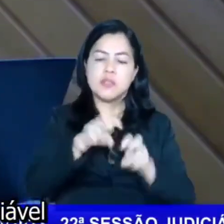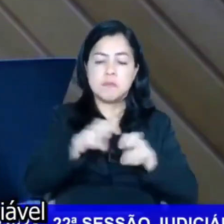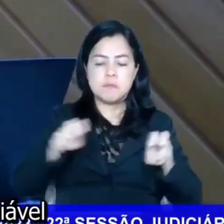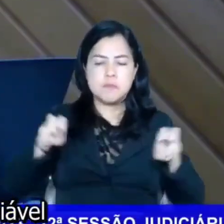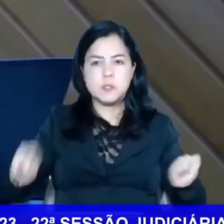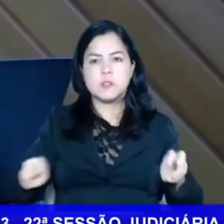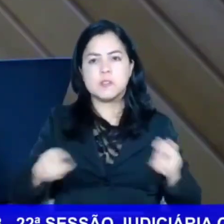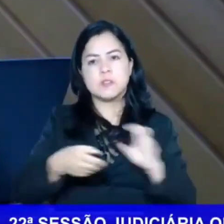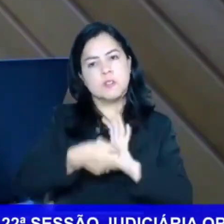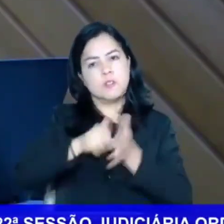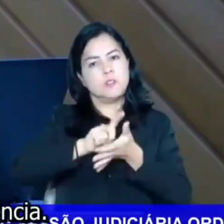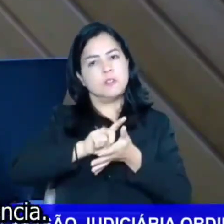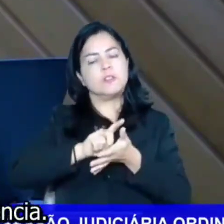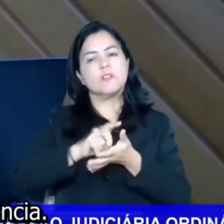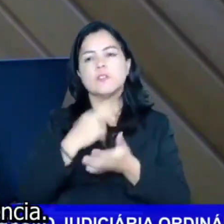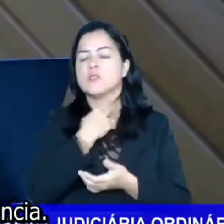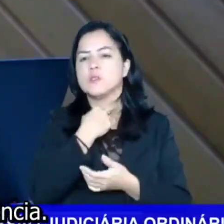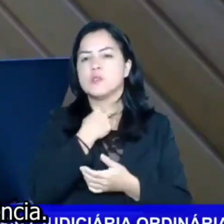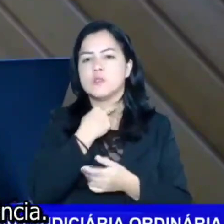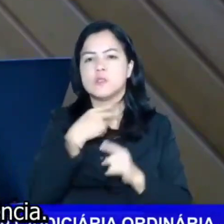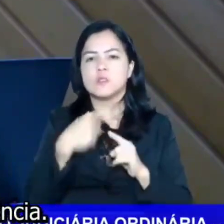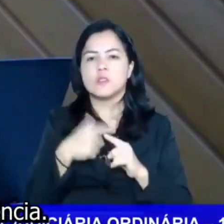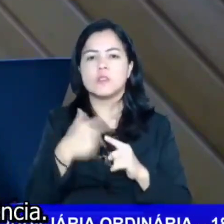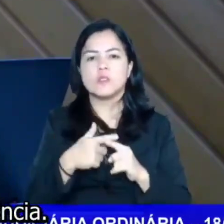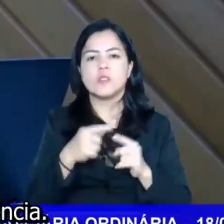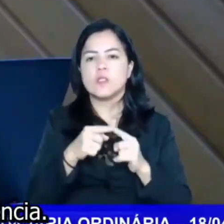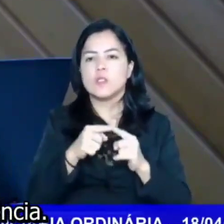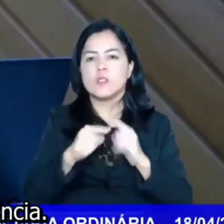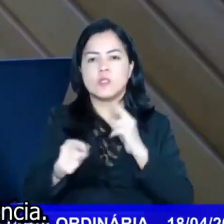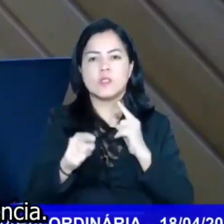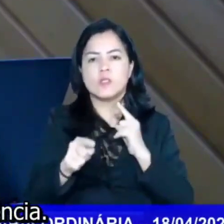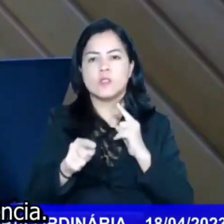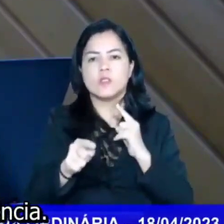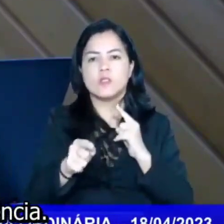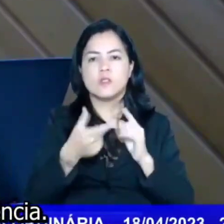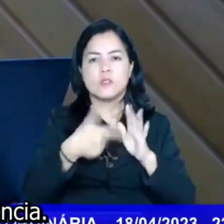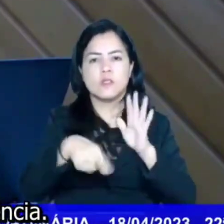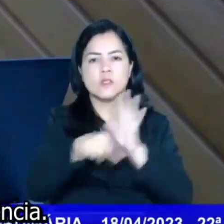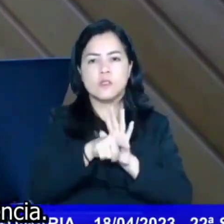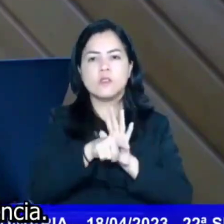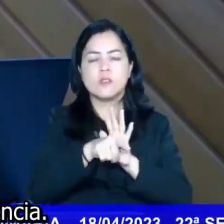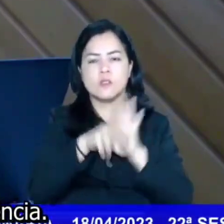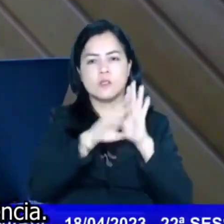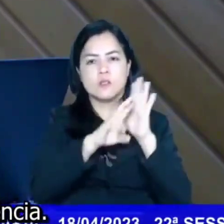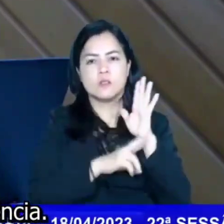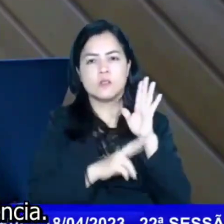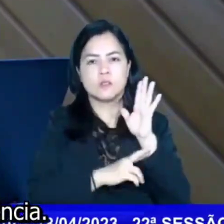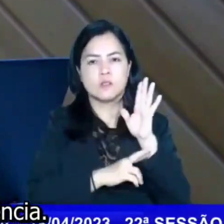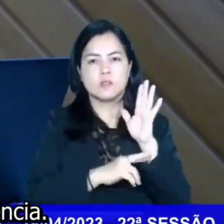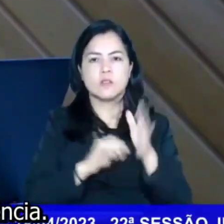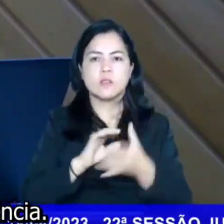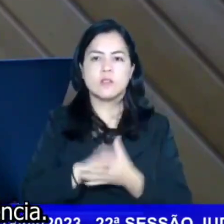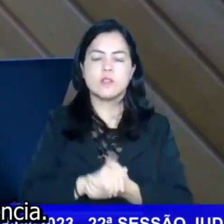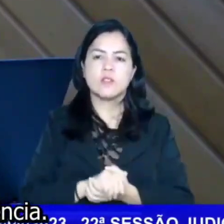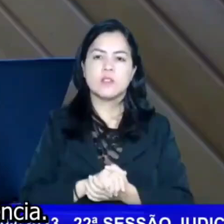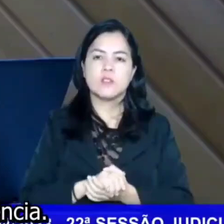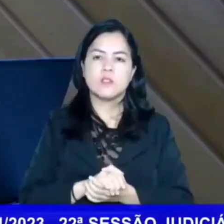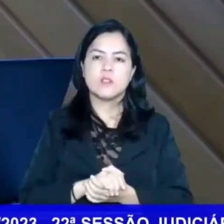é inviável, por ferir o que determina a norma de regência.